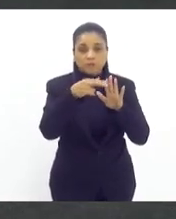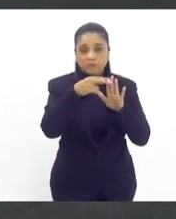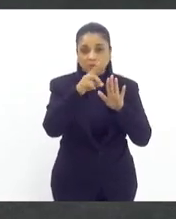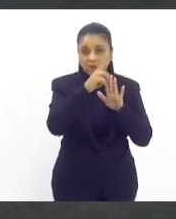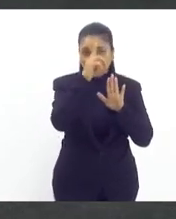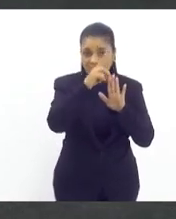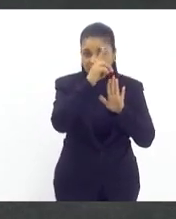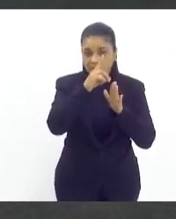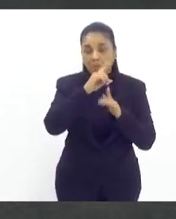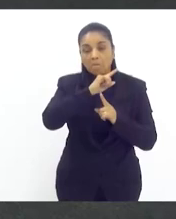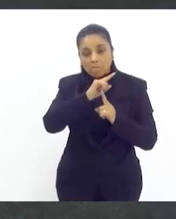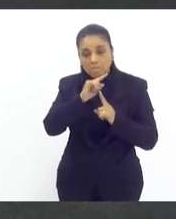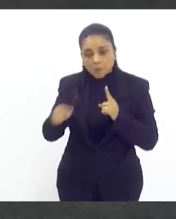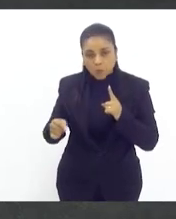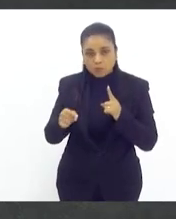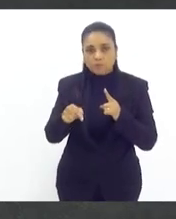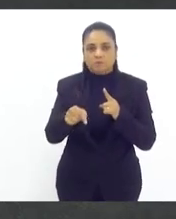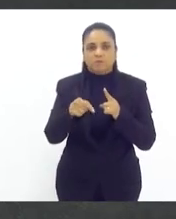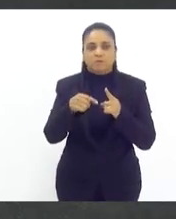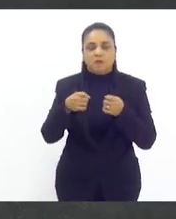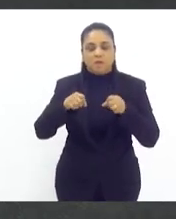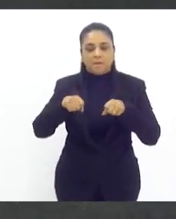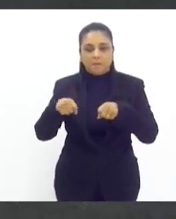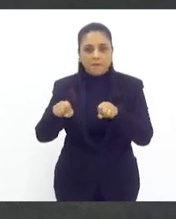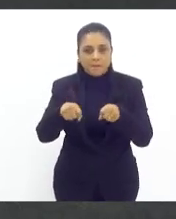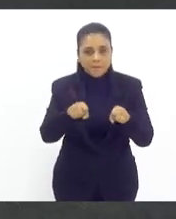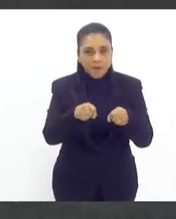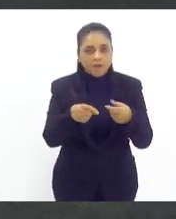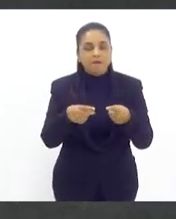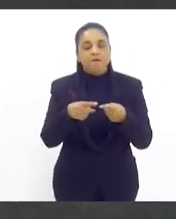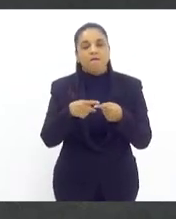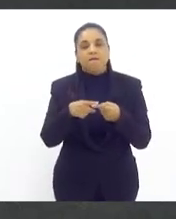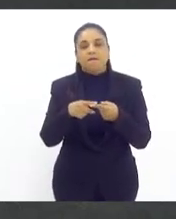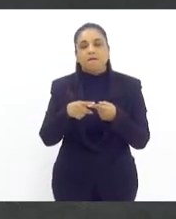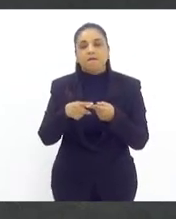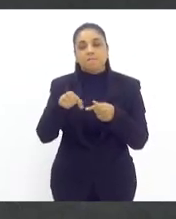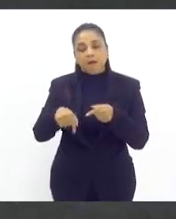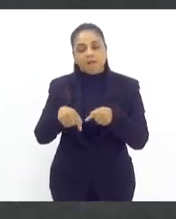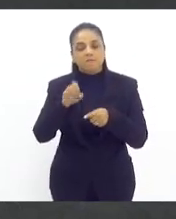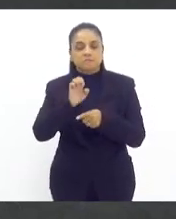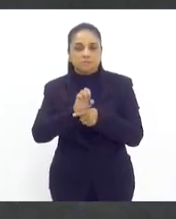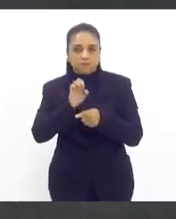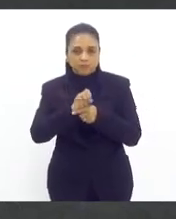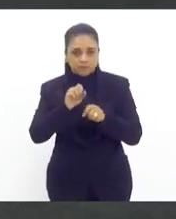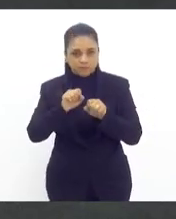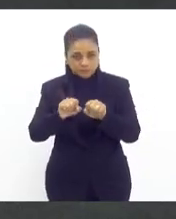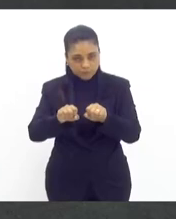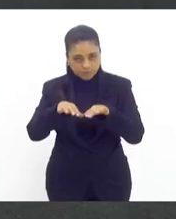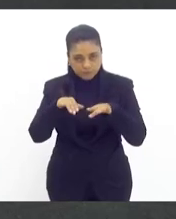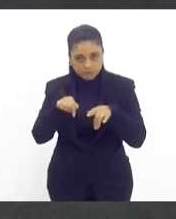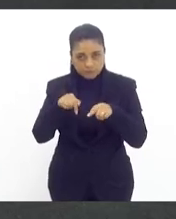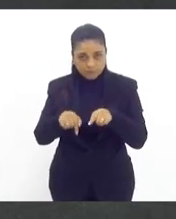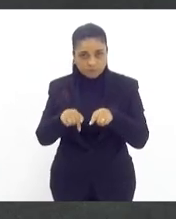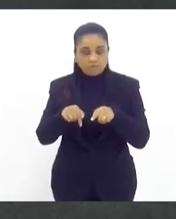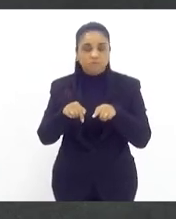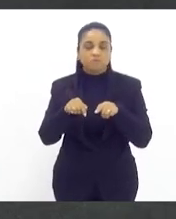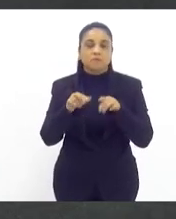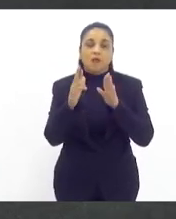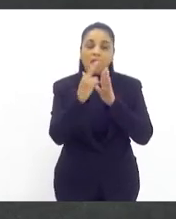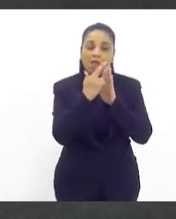desse ciclo motores Mas cabe essa Legislativa do Estado do Rio de Janeiro regulamentar a utilização